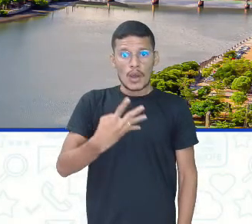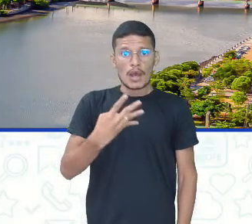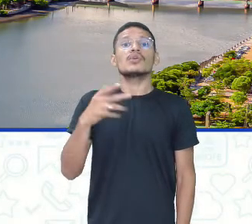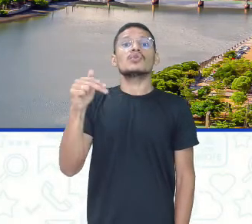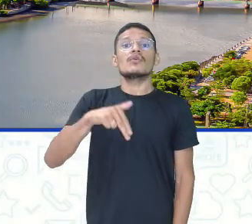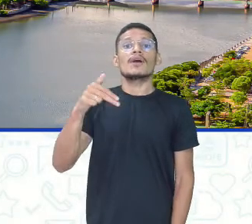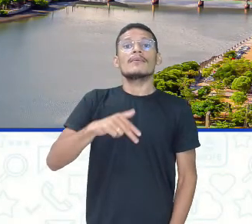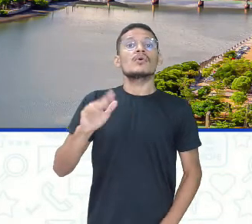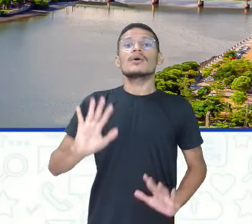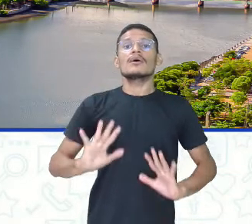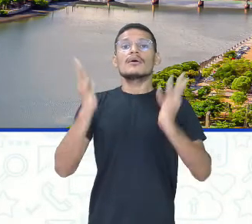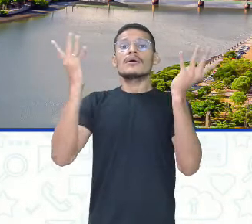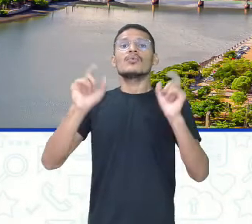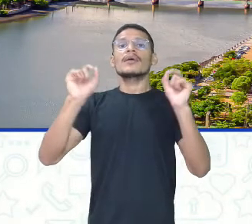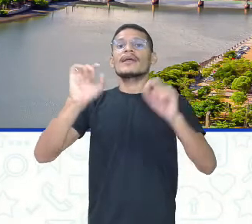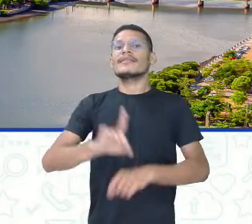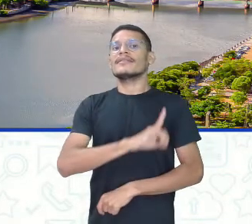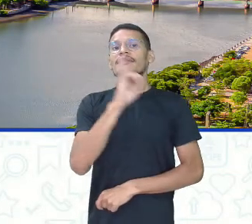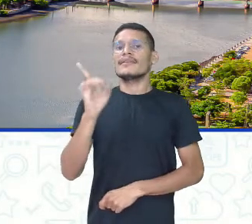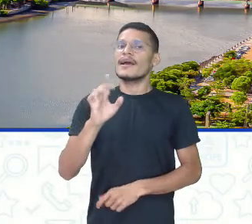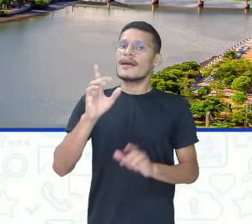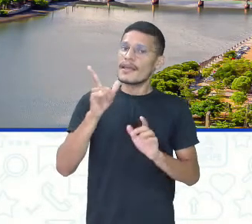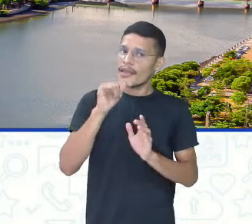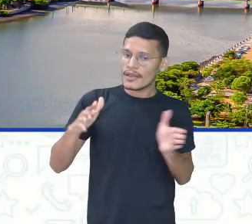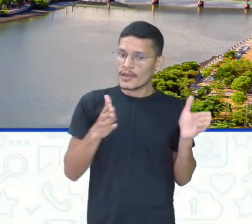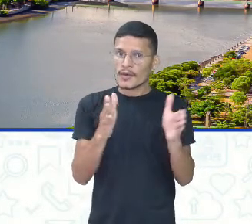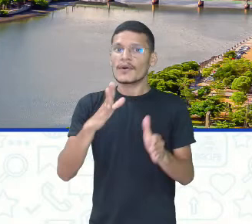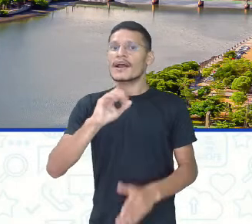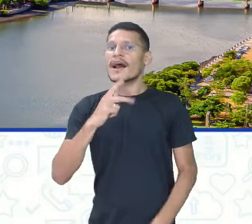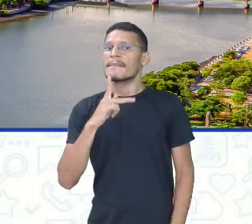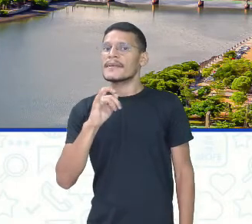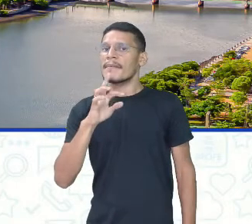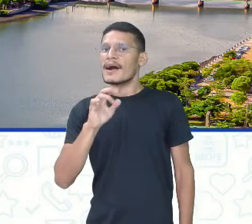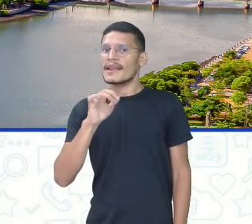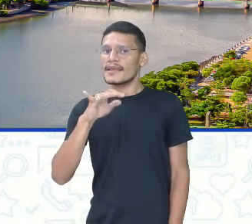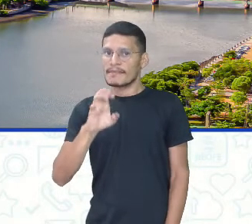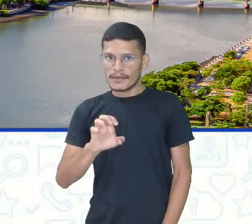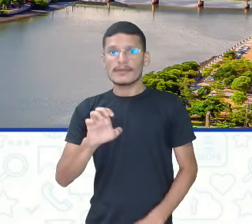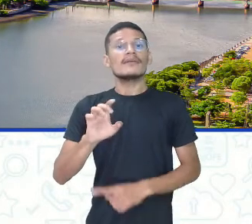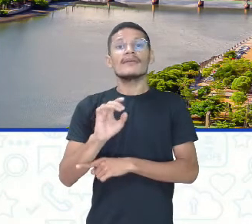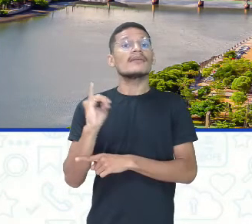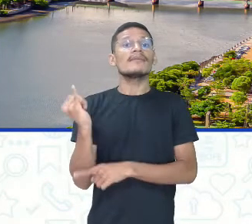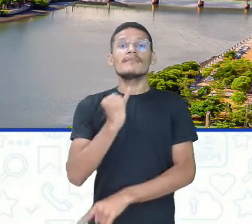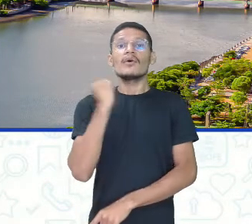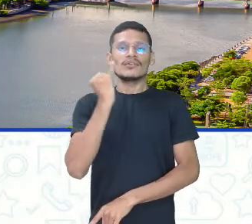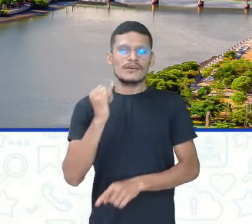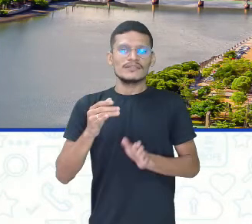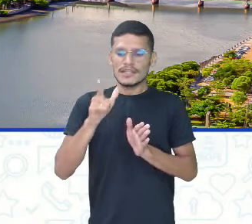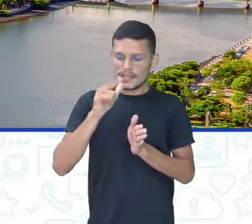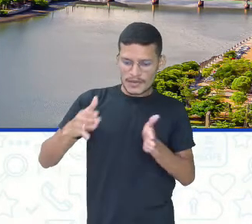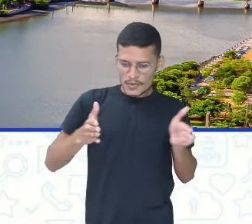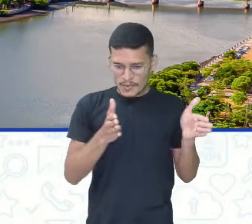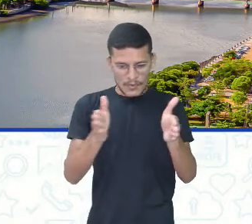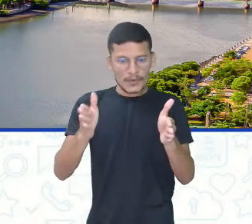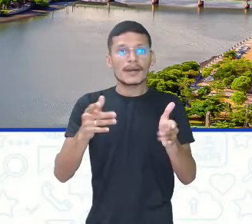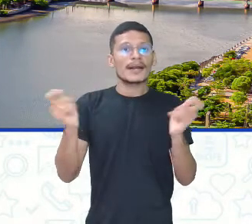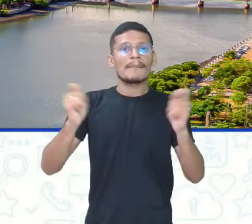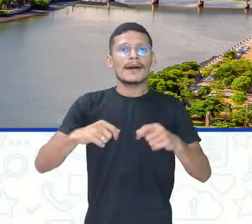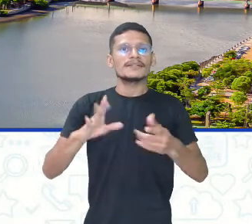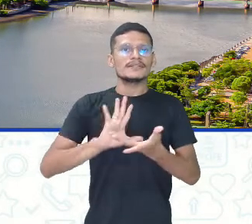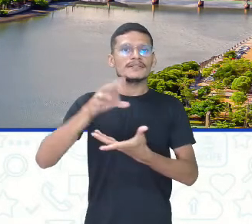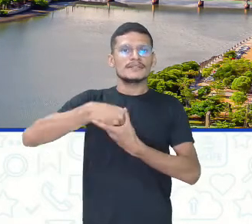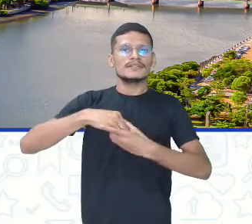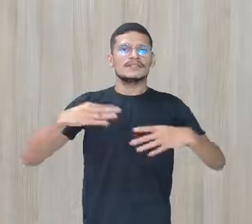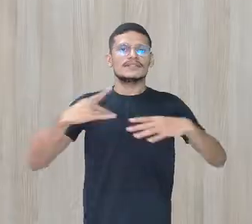né, nós celebramos o dia do Rio Capibaribe, né, esse rio tão importante para a nossa cidade, que corta a nossa cidade,